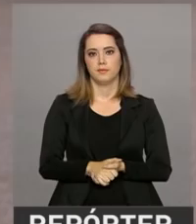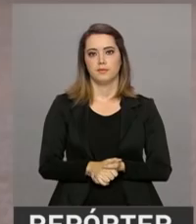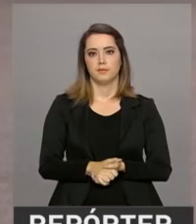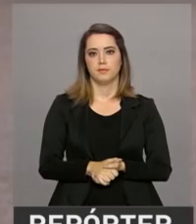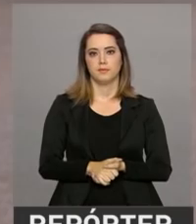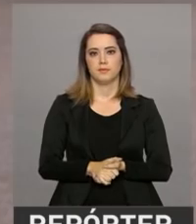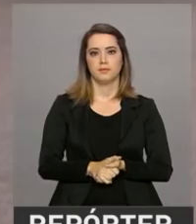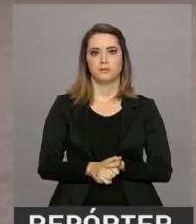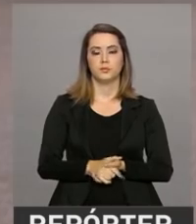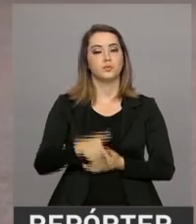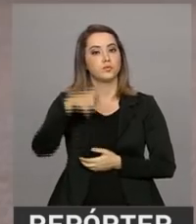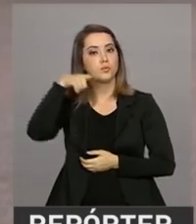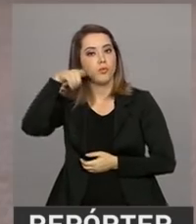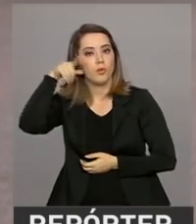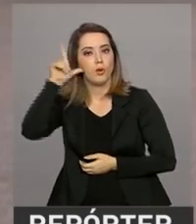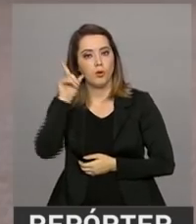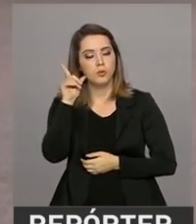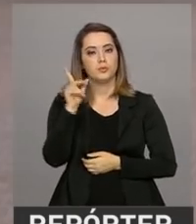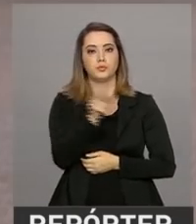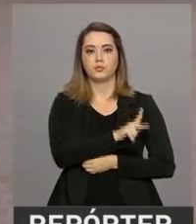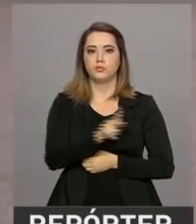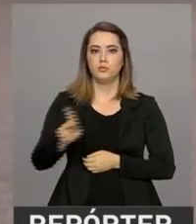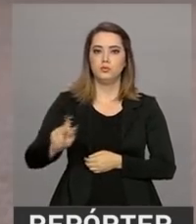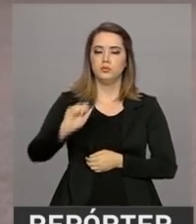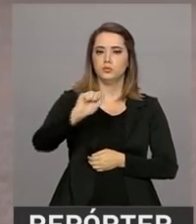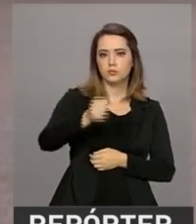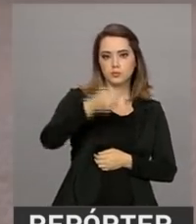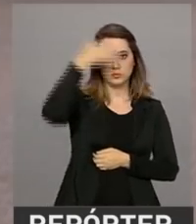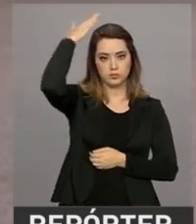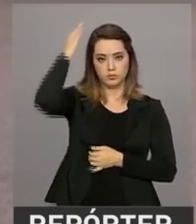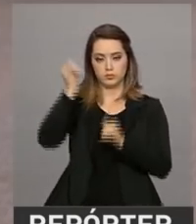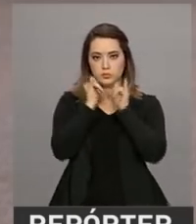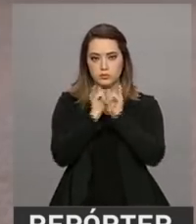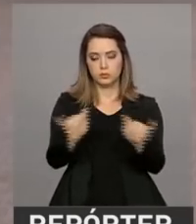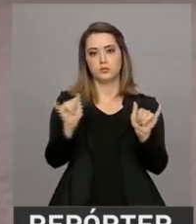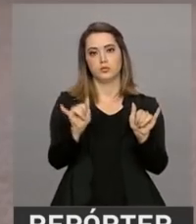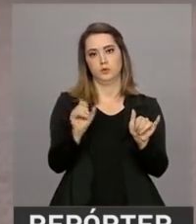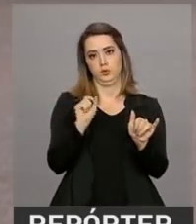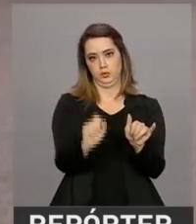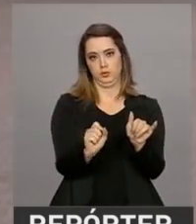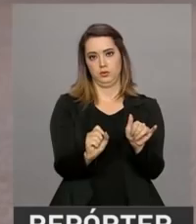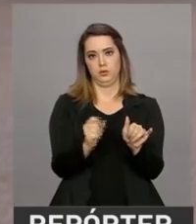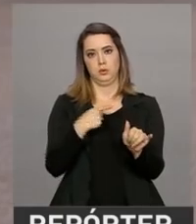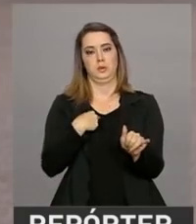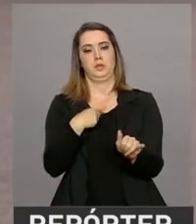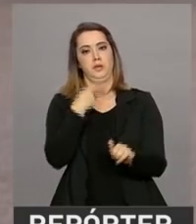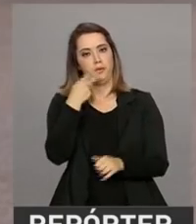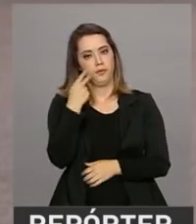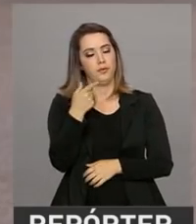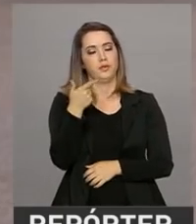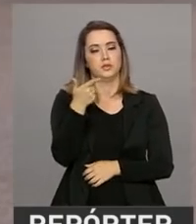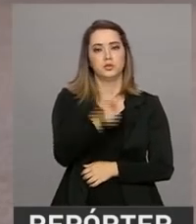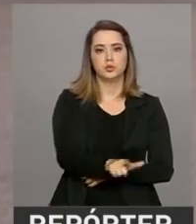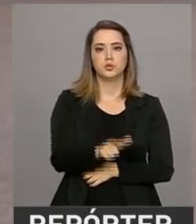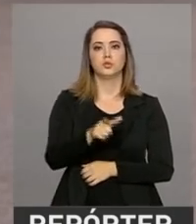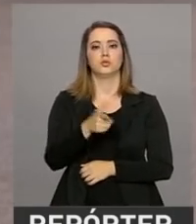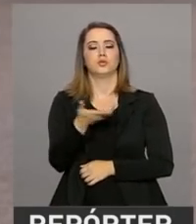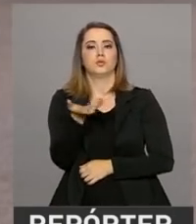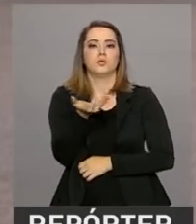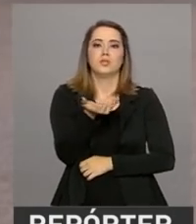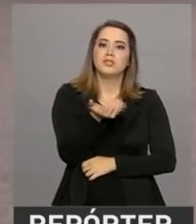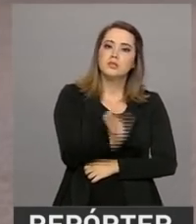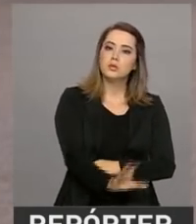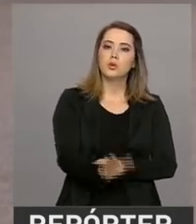E ontem o presidente em exercício Michel Temer divulgou uma nota em que reitera que não cogita disputar a